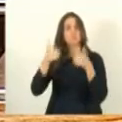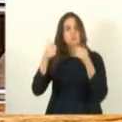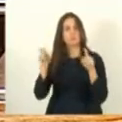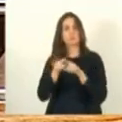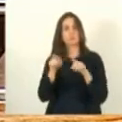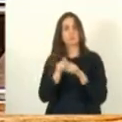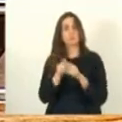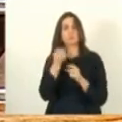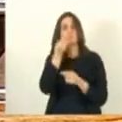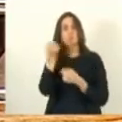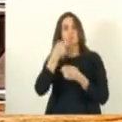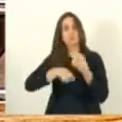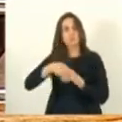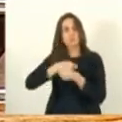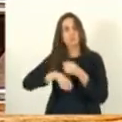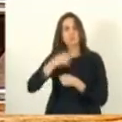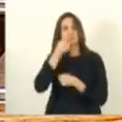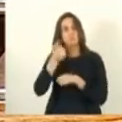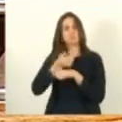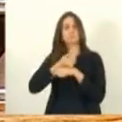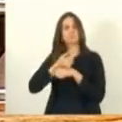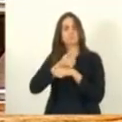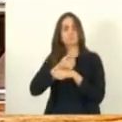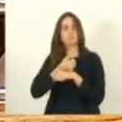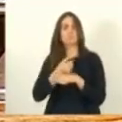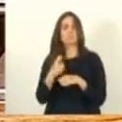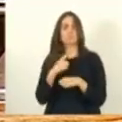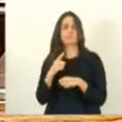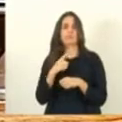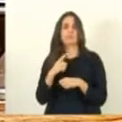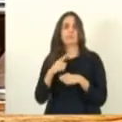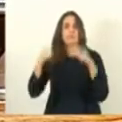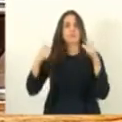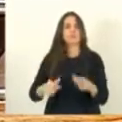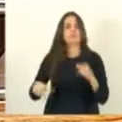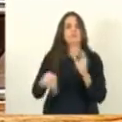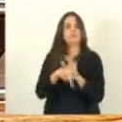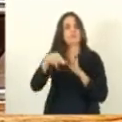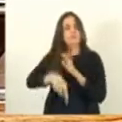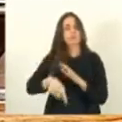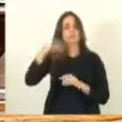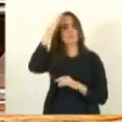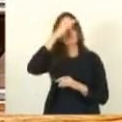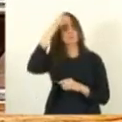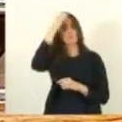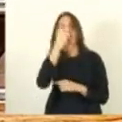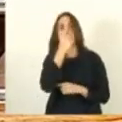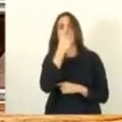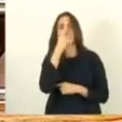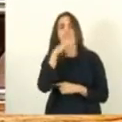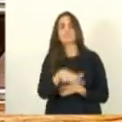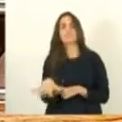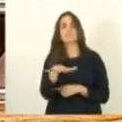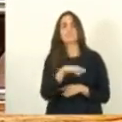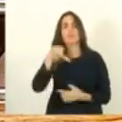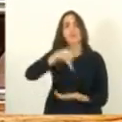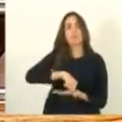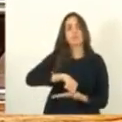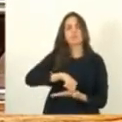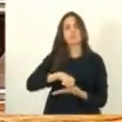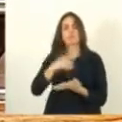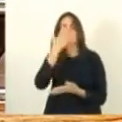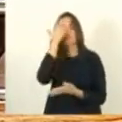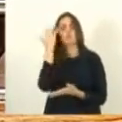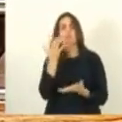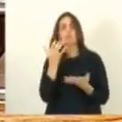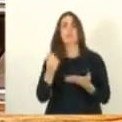Bem conduzido. Aí você vê que tem relação com a terra, tem relação com a afetividade. As pessoas